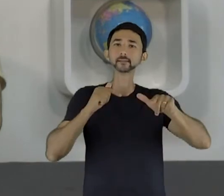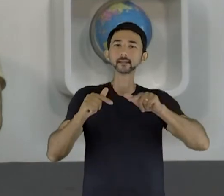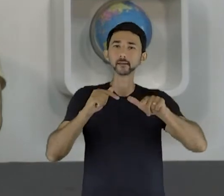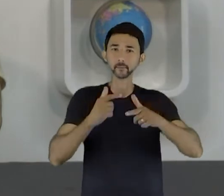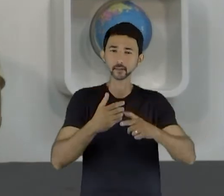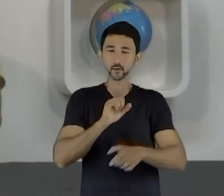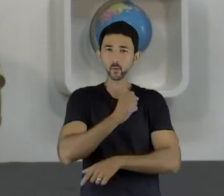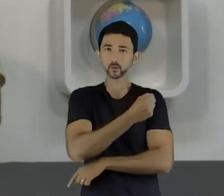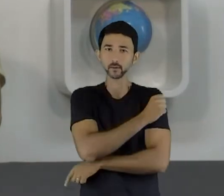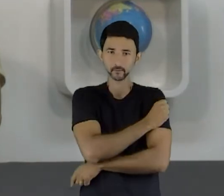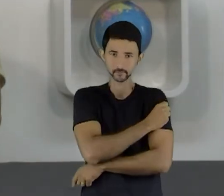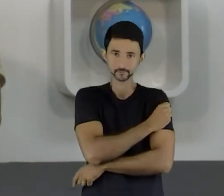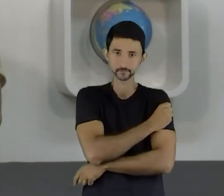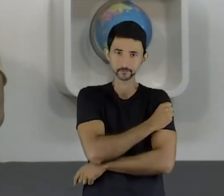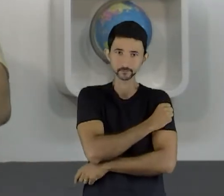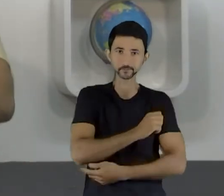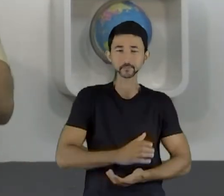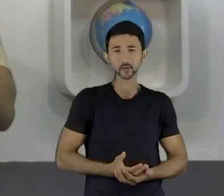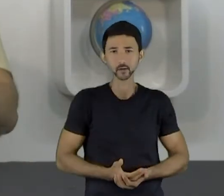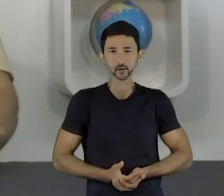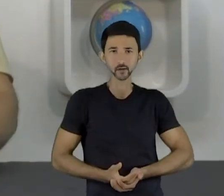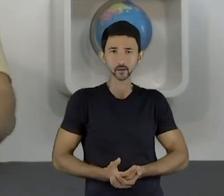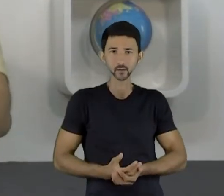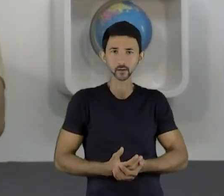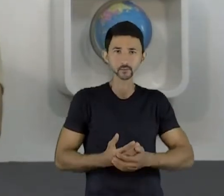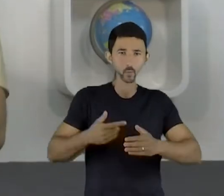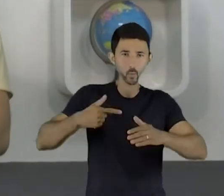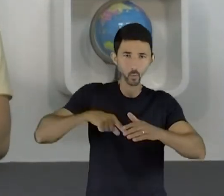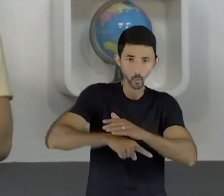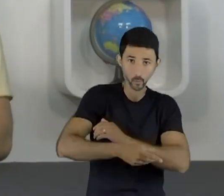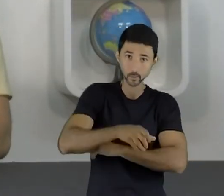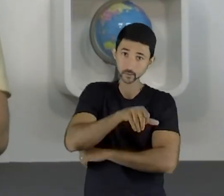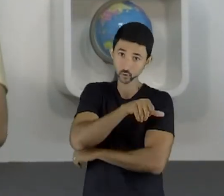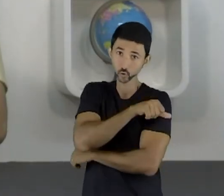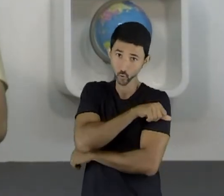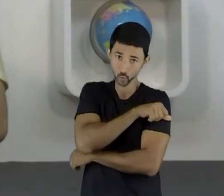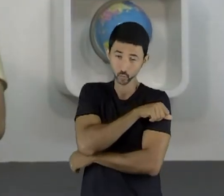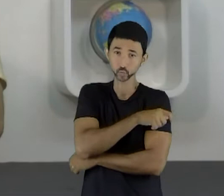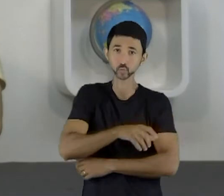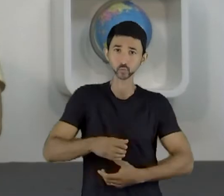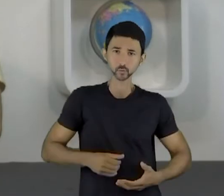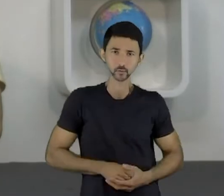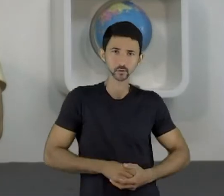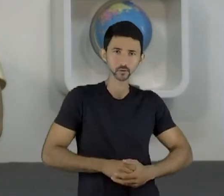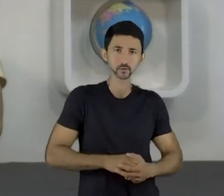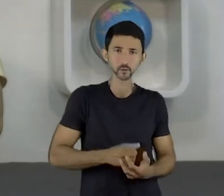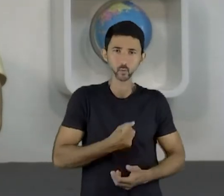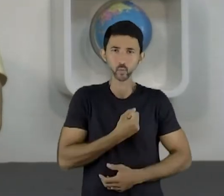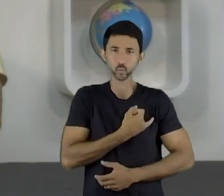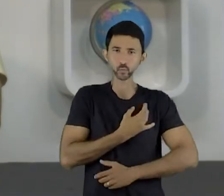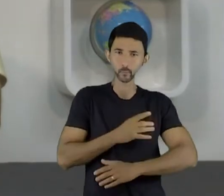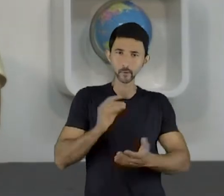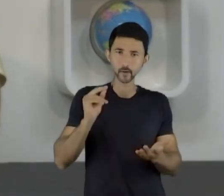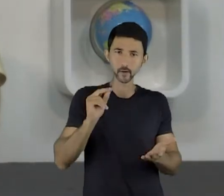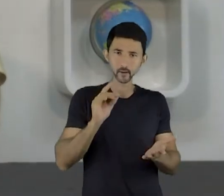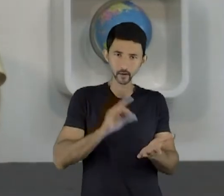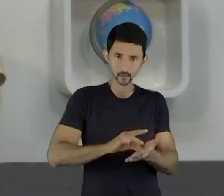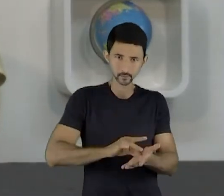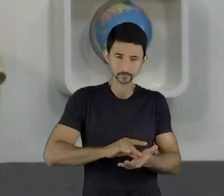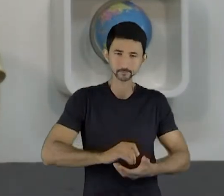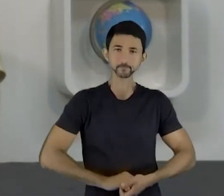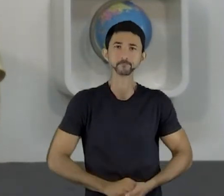no oitavo ano. Em geral, a gente aprofunda no nono ano, certo? Que são os números reais.